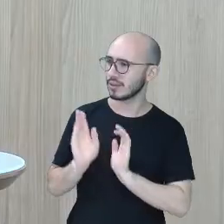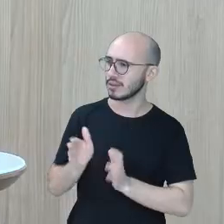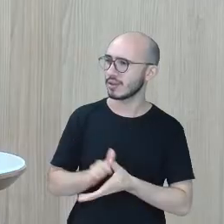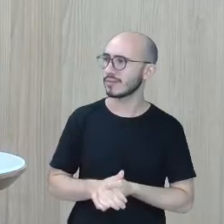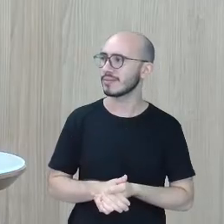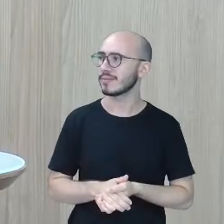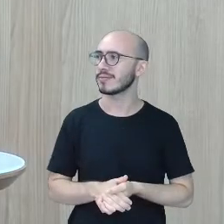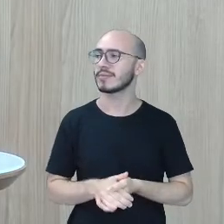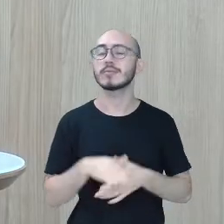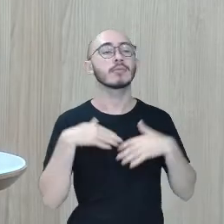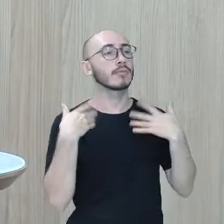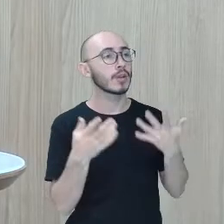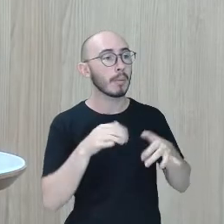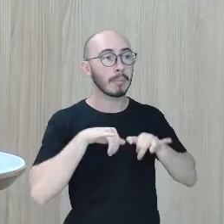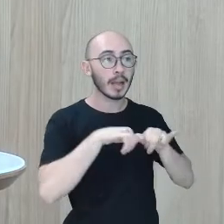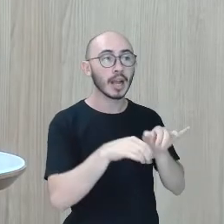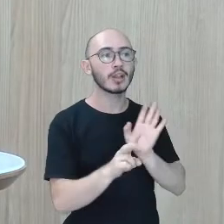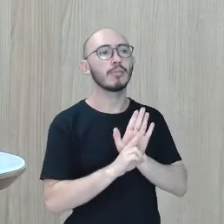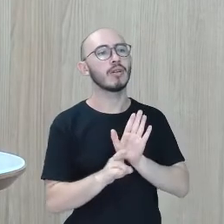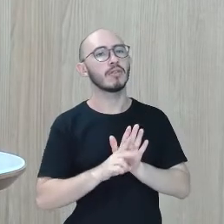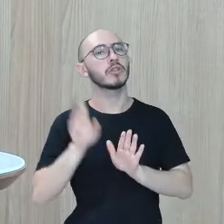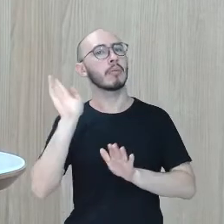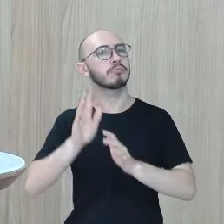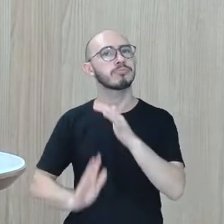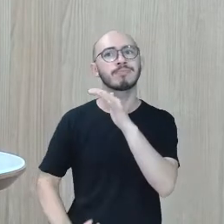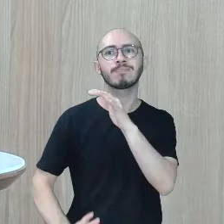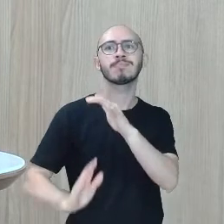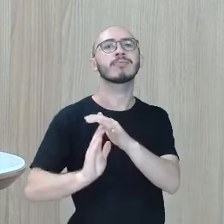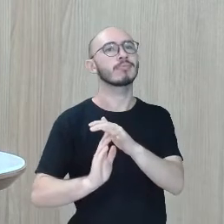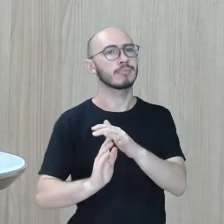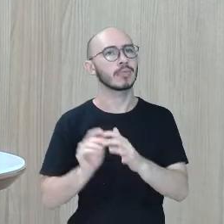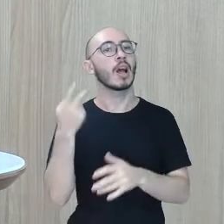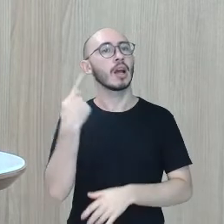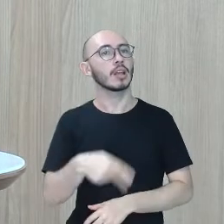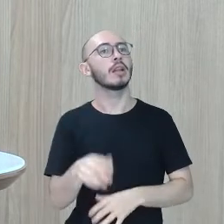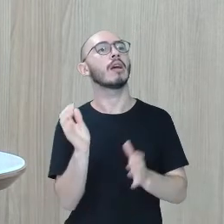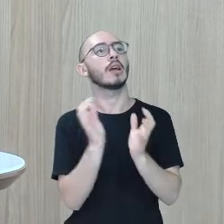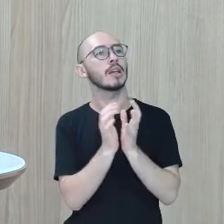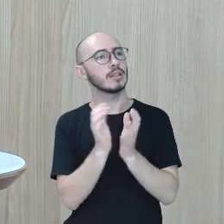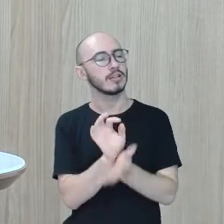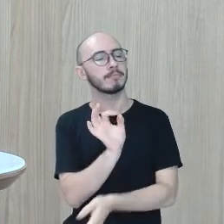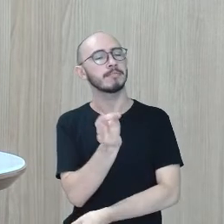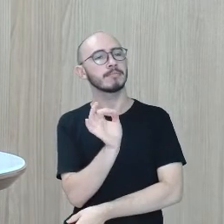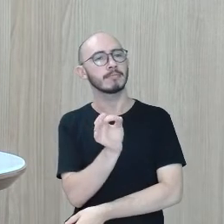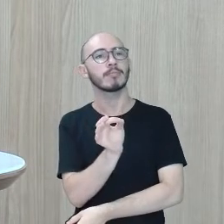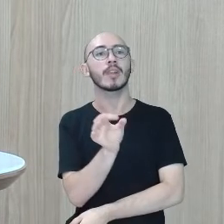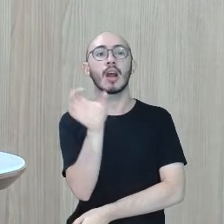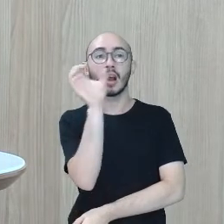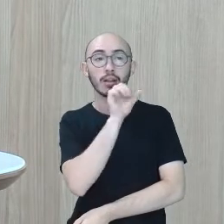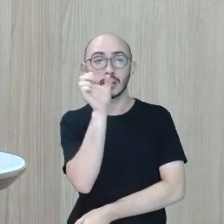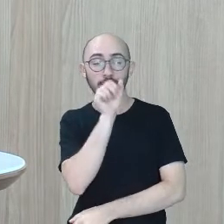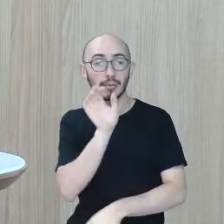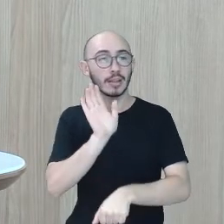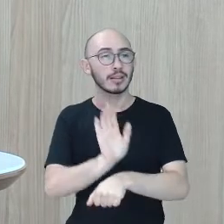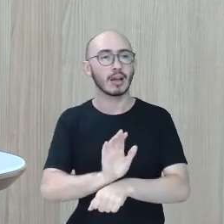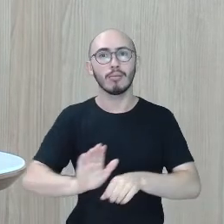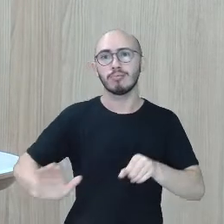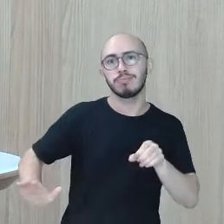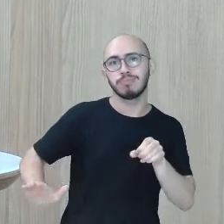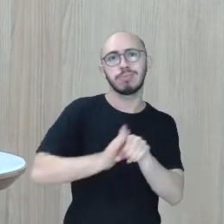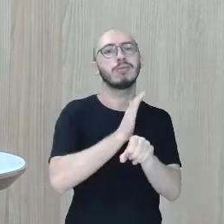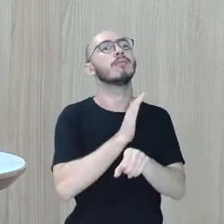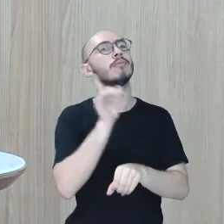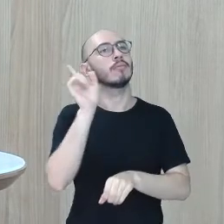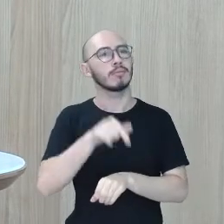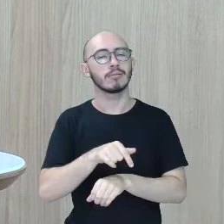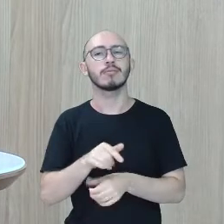Olha, o mercado da Boa Vista é o maior sucesso, né, um dos maiores sucessos do Recife. num sábado à tarde fica cheião, é difícil até